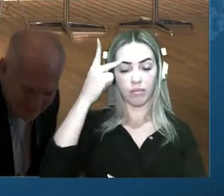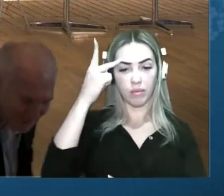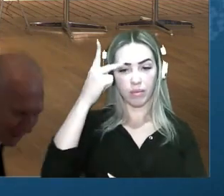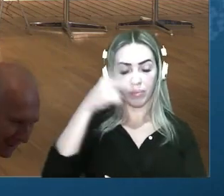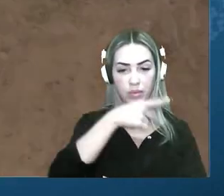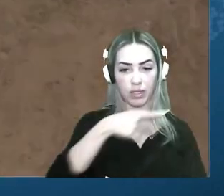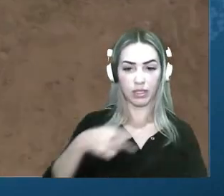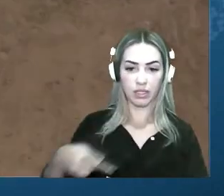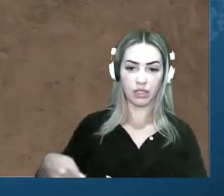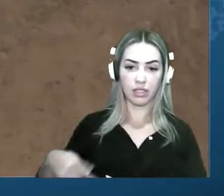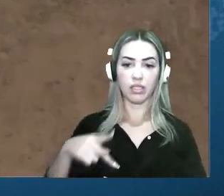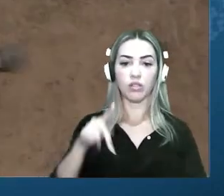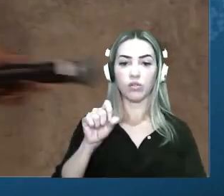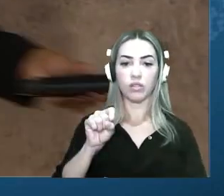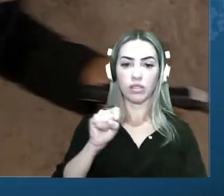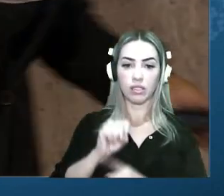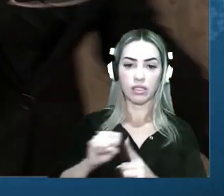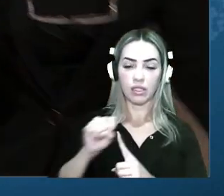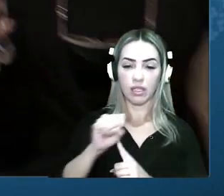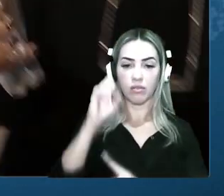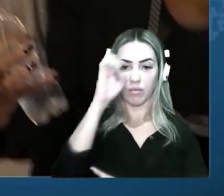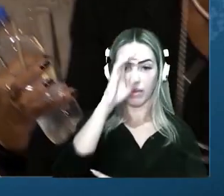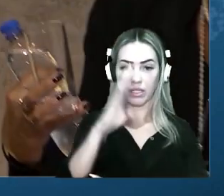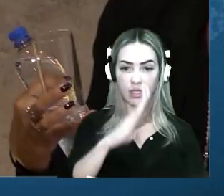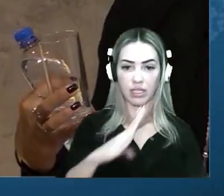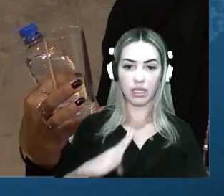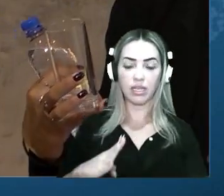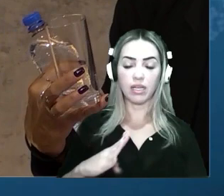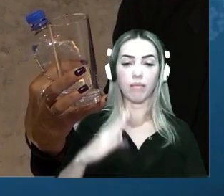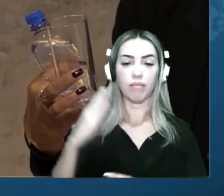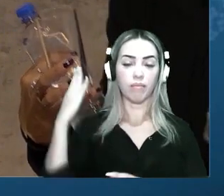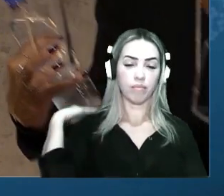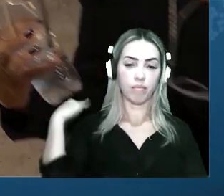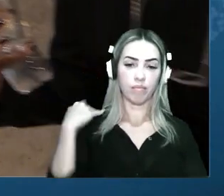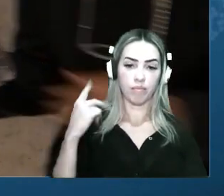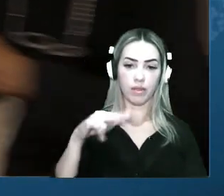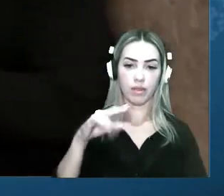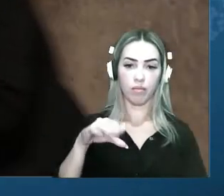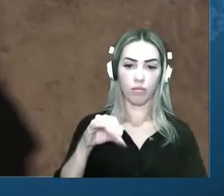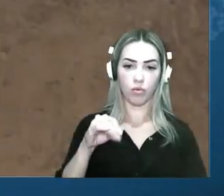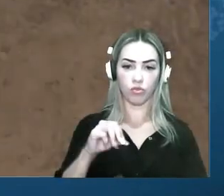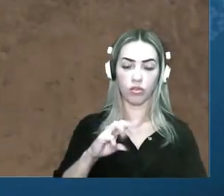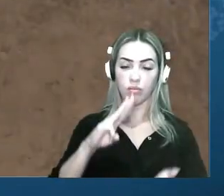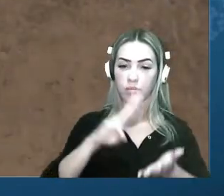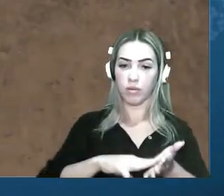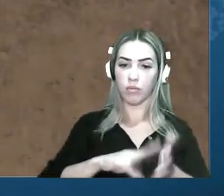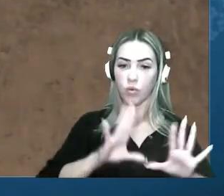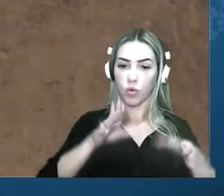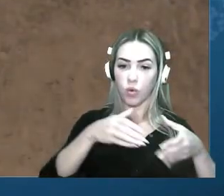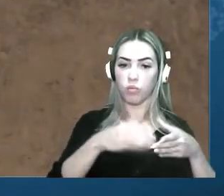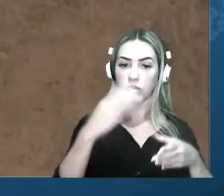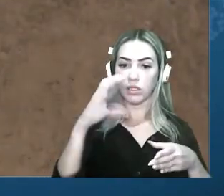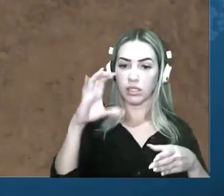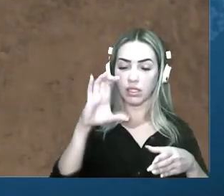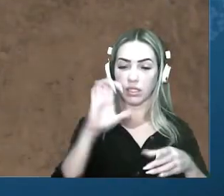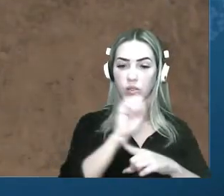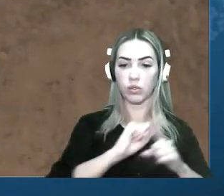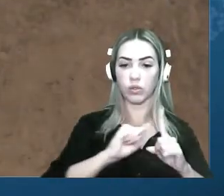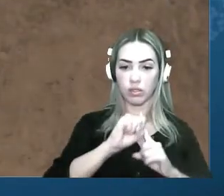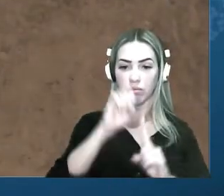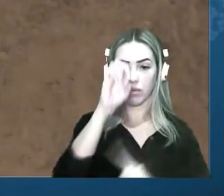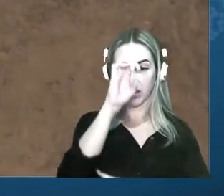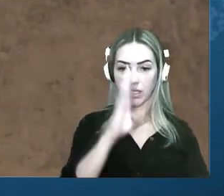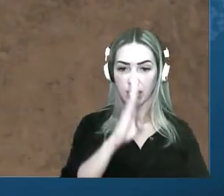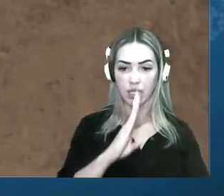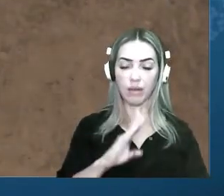Brasileira de Pneumologia e Tisiologia, membro de comissões científicas das sociedades brasileiras, membro